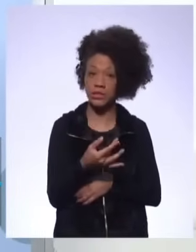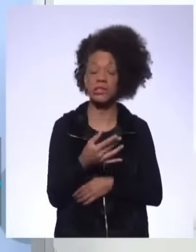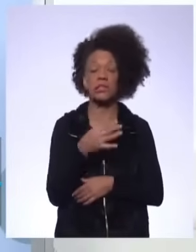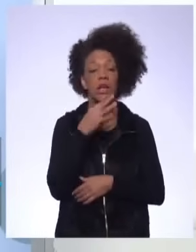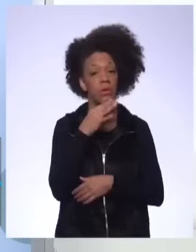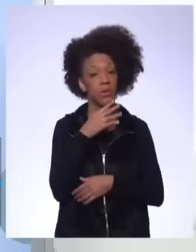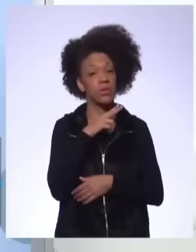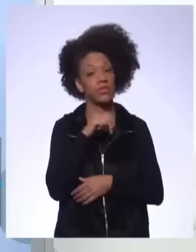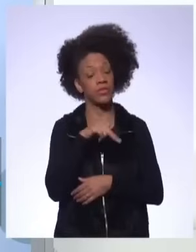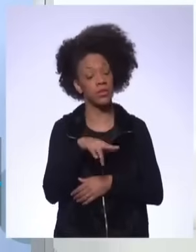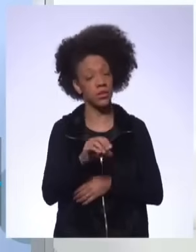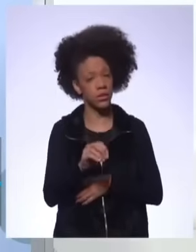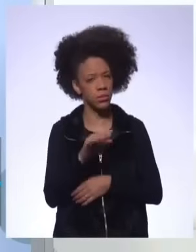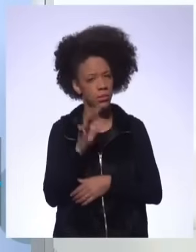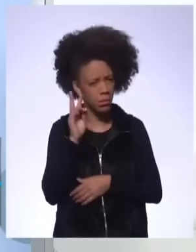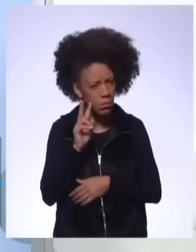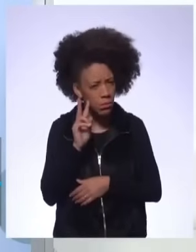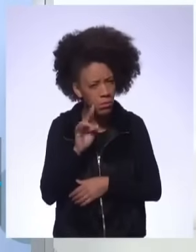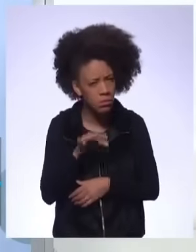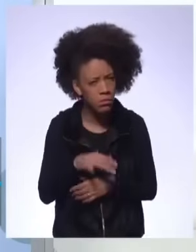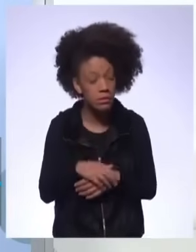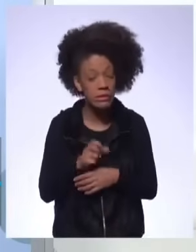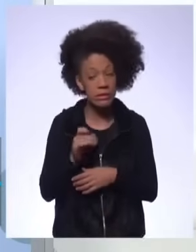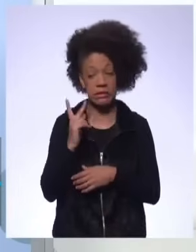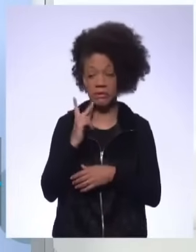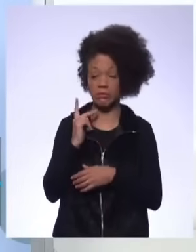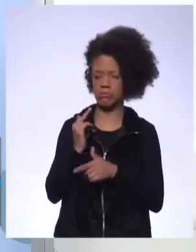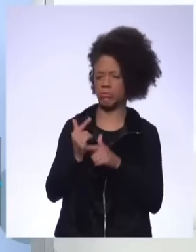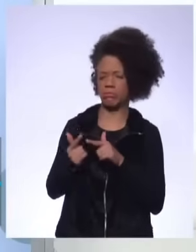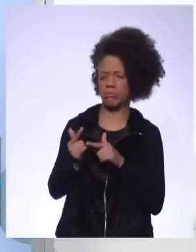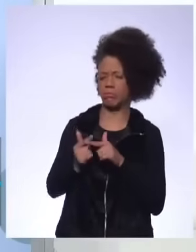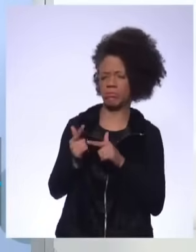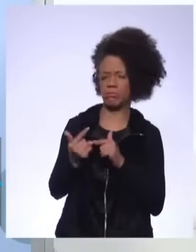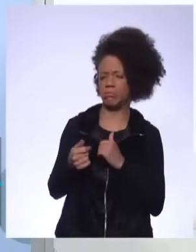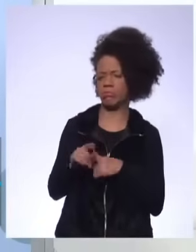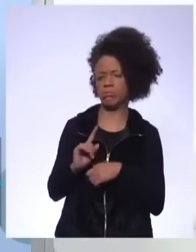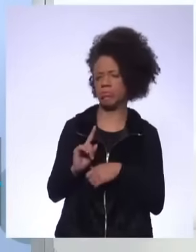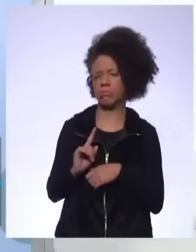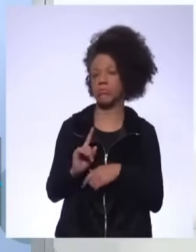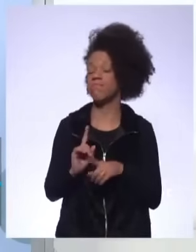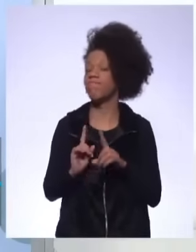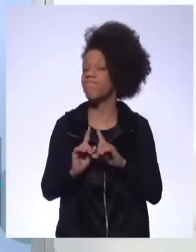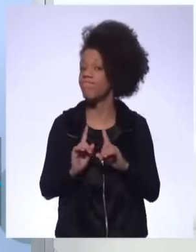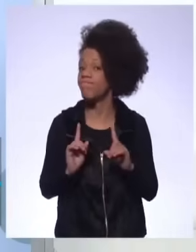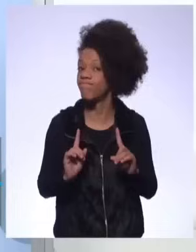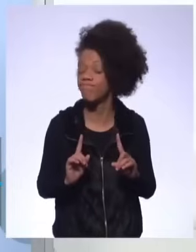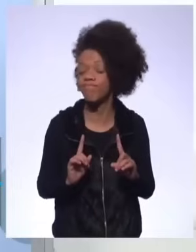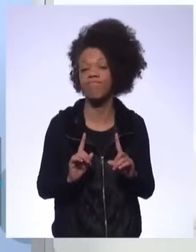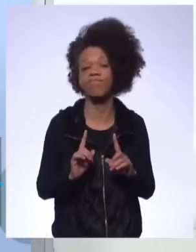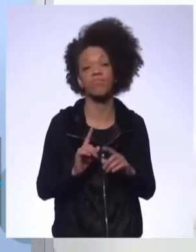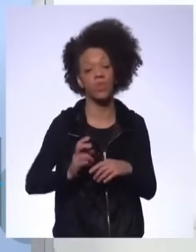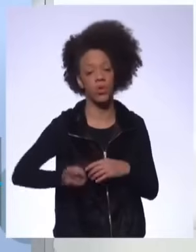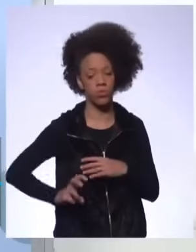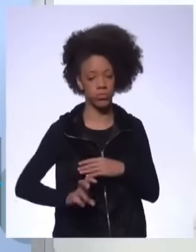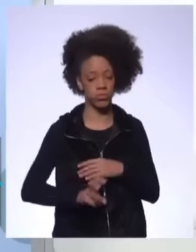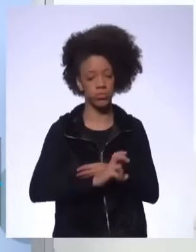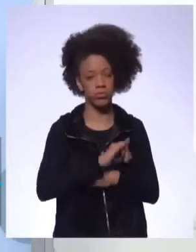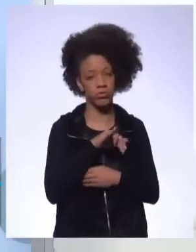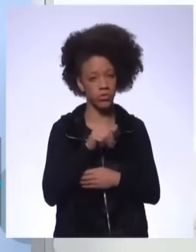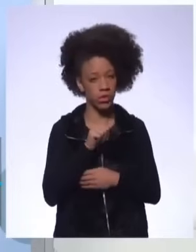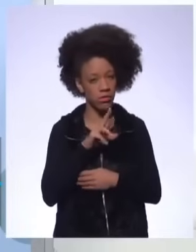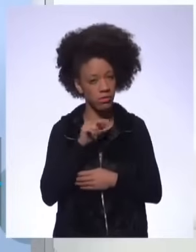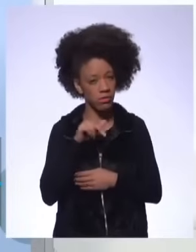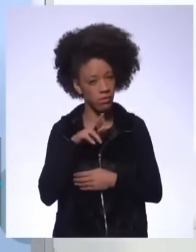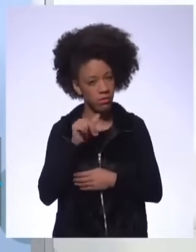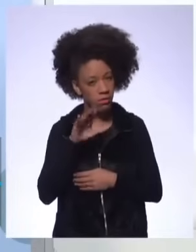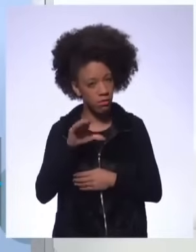chá. Lembra que eu falei aquela história, se é natural não tem problema. Olha, não é bem assim. A gente viu o veneno da jararaca, que é 100% natural, e dá para